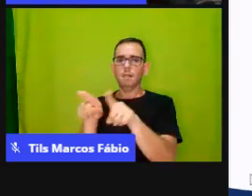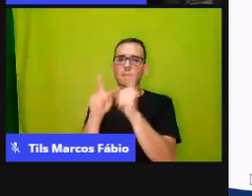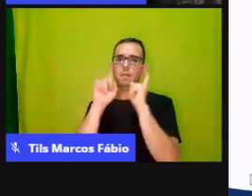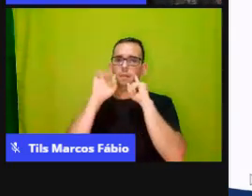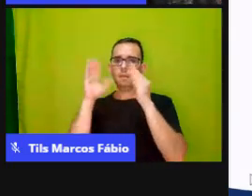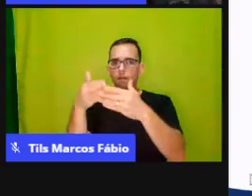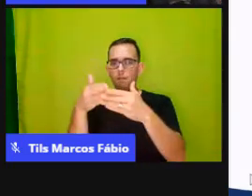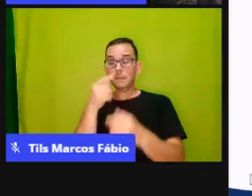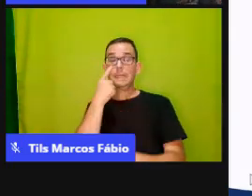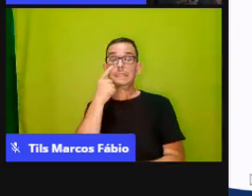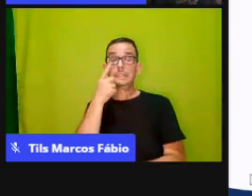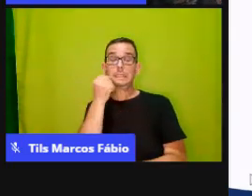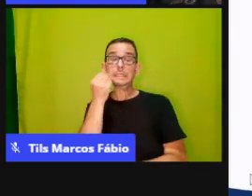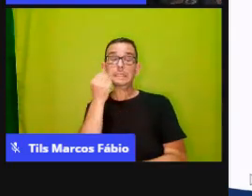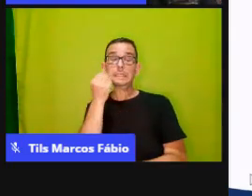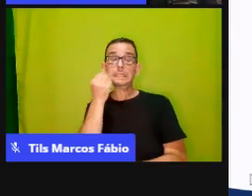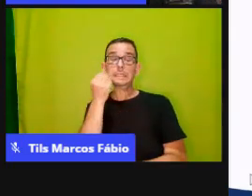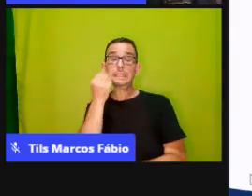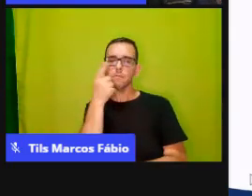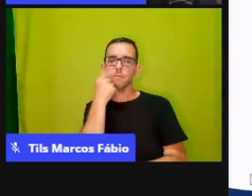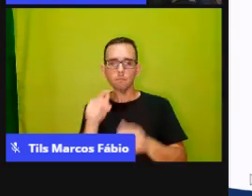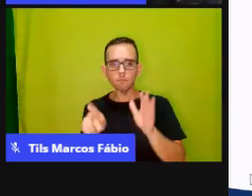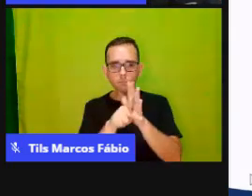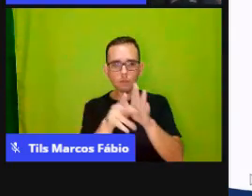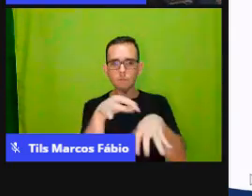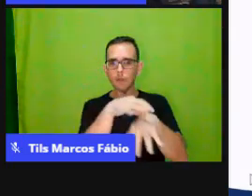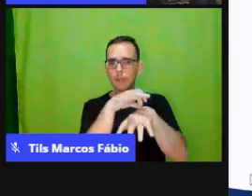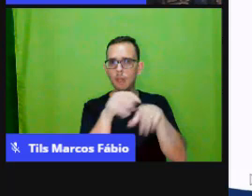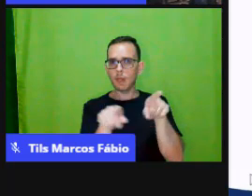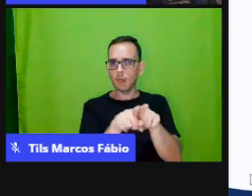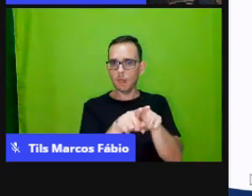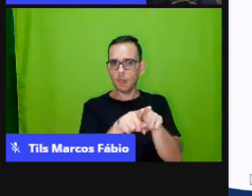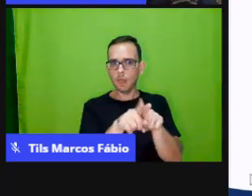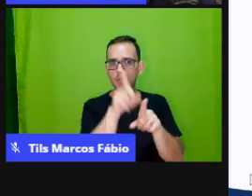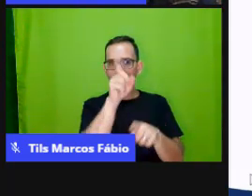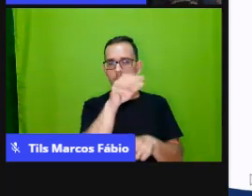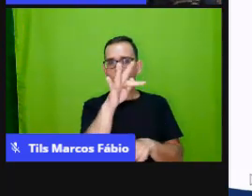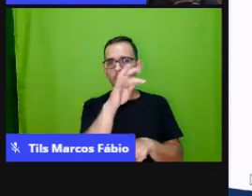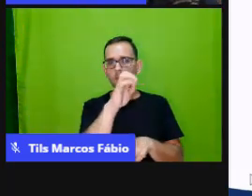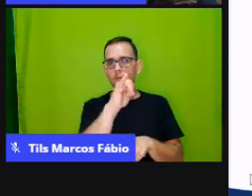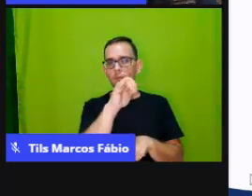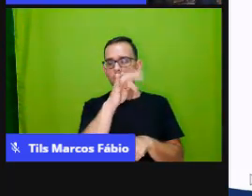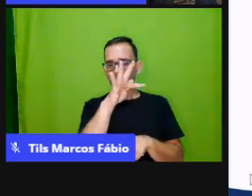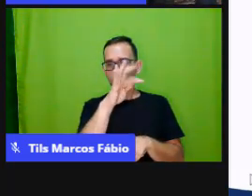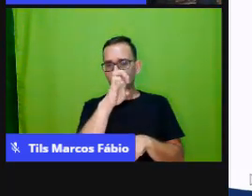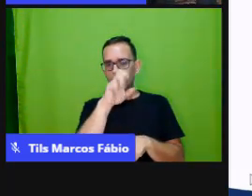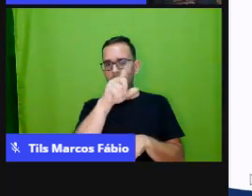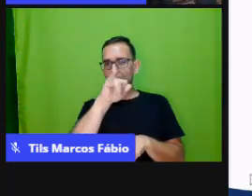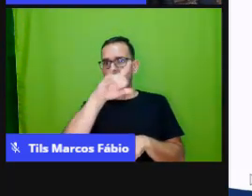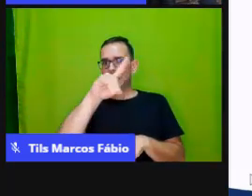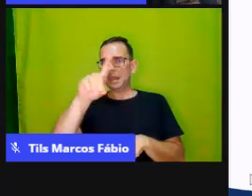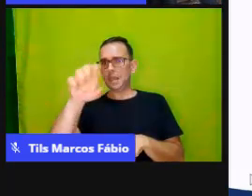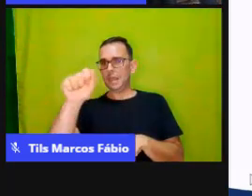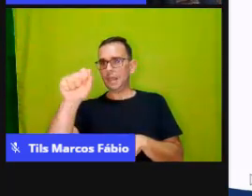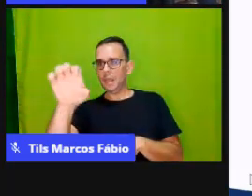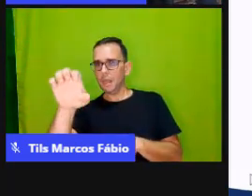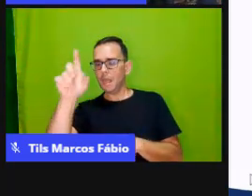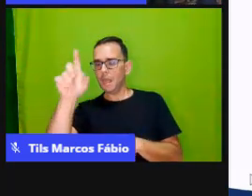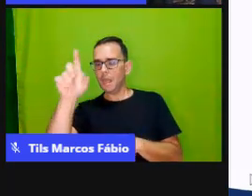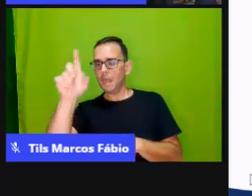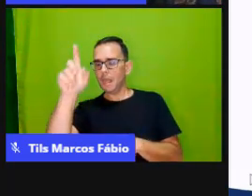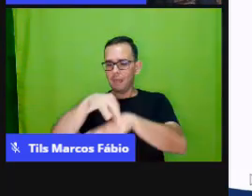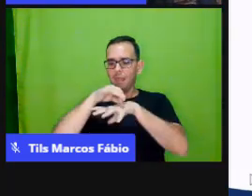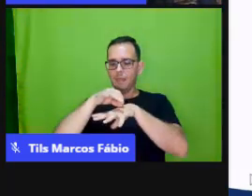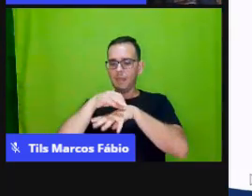que o gato pertence à ordem carnívora, na família Felidae. Quer dizer o quê? Que ele é um carnívoro e dentre os carnívoros